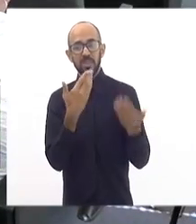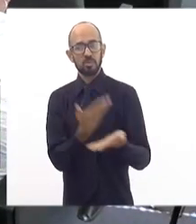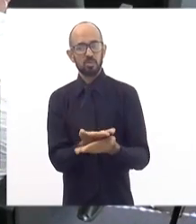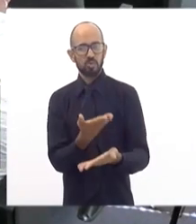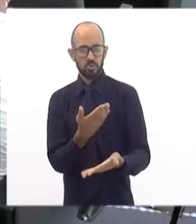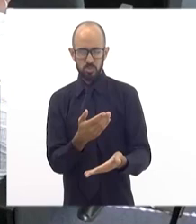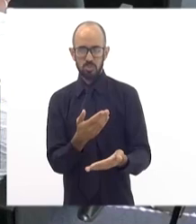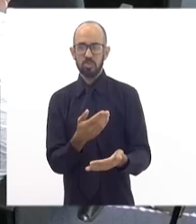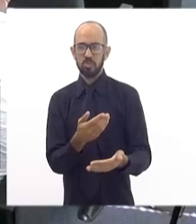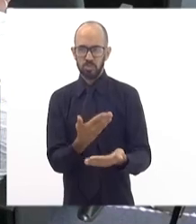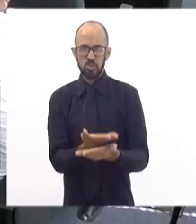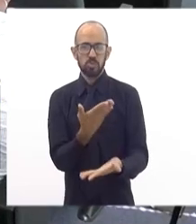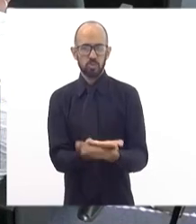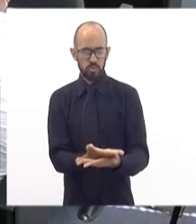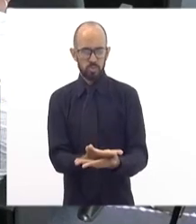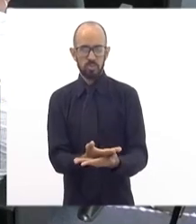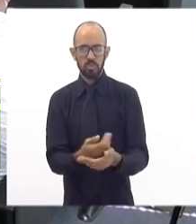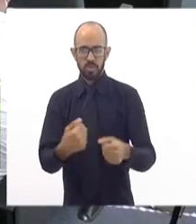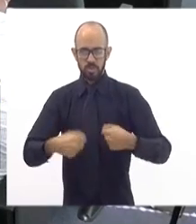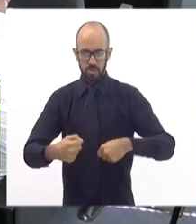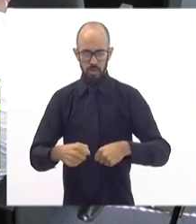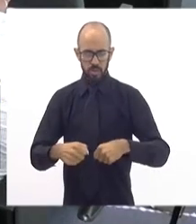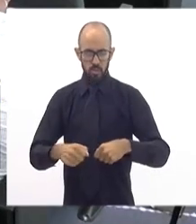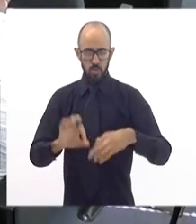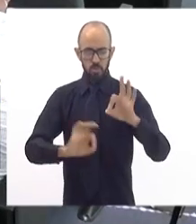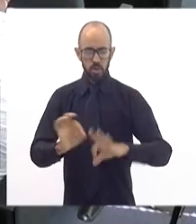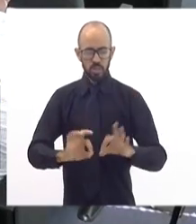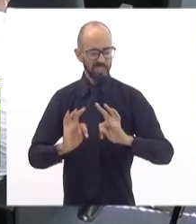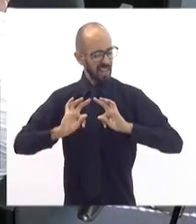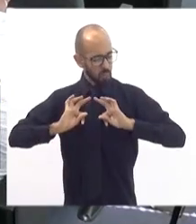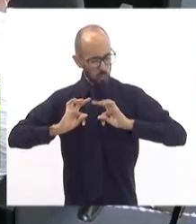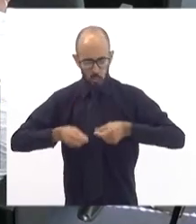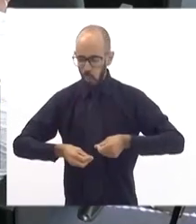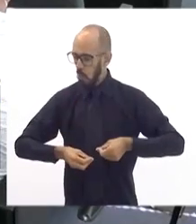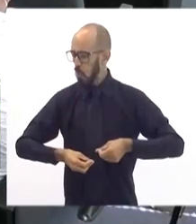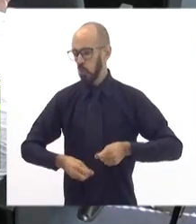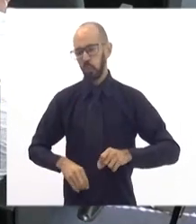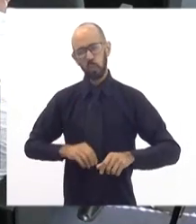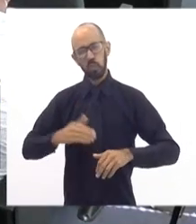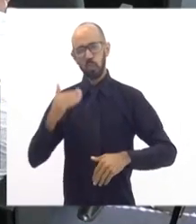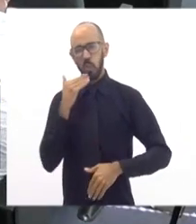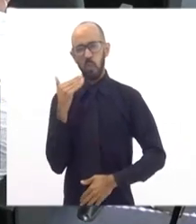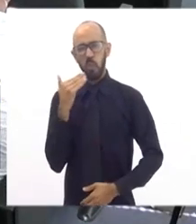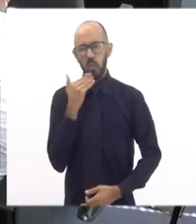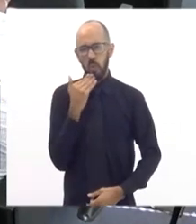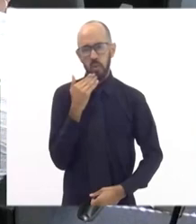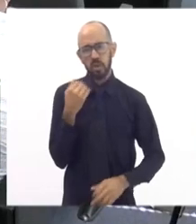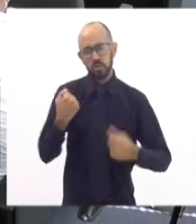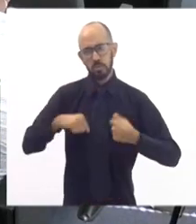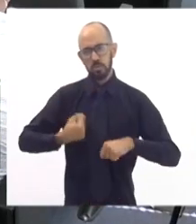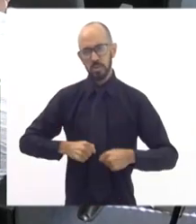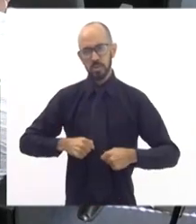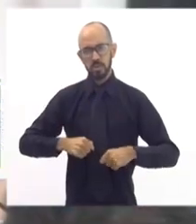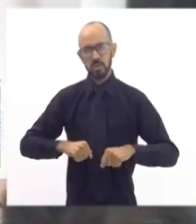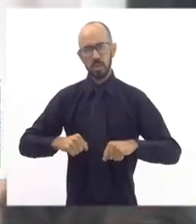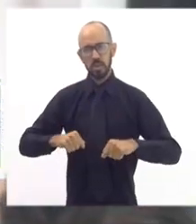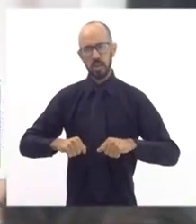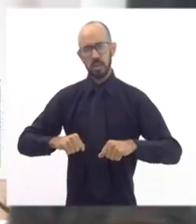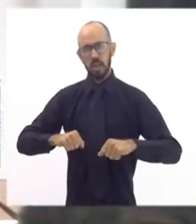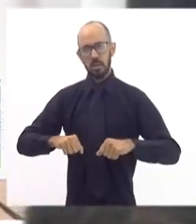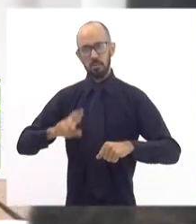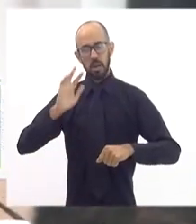necessário Portanto o projeto está todo torto está todo enviesado temos que tomar uma direção Clara republicana